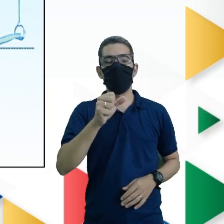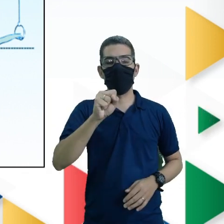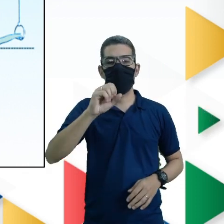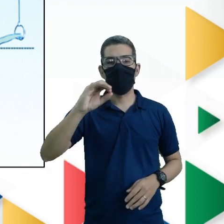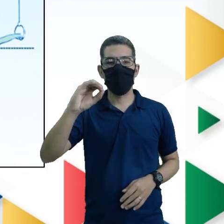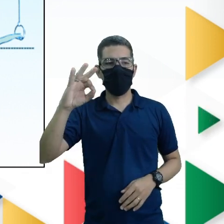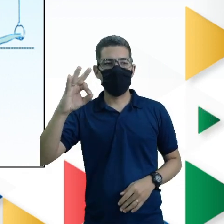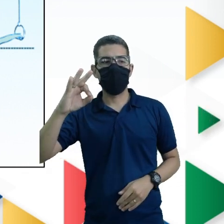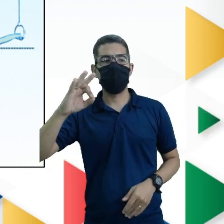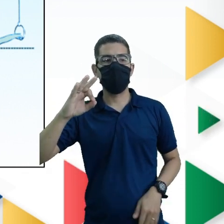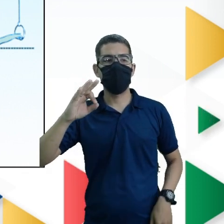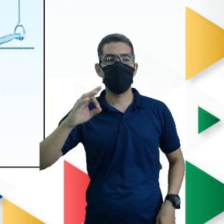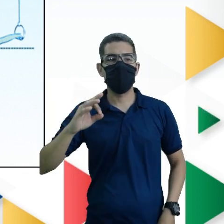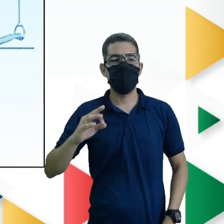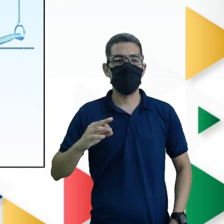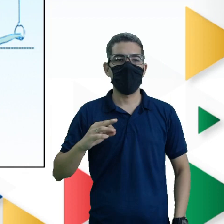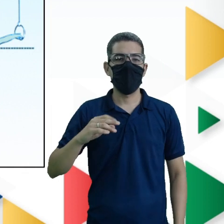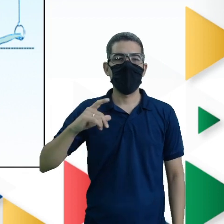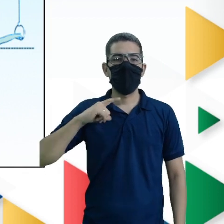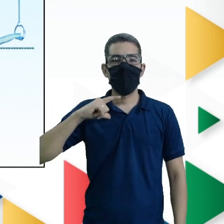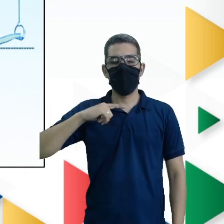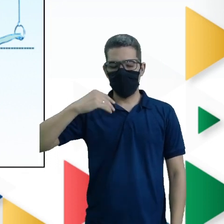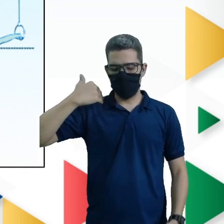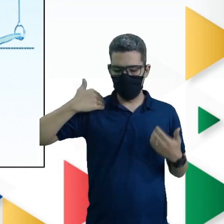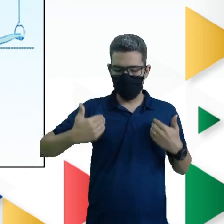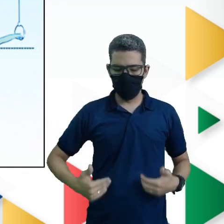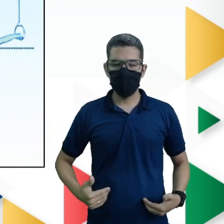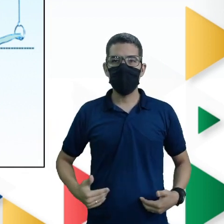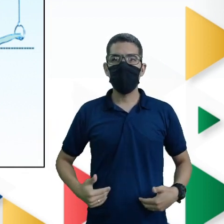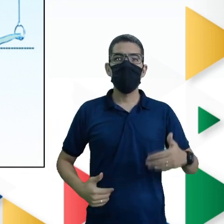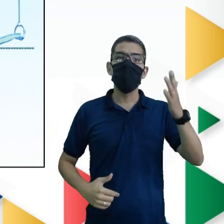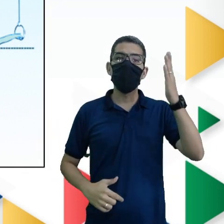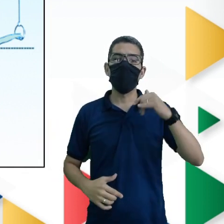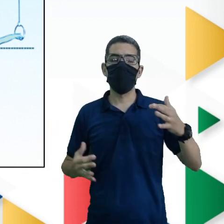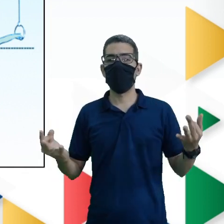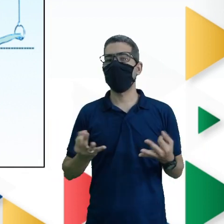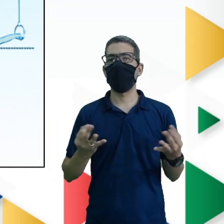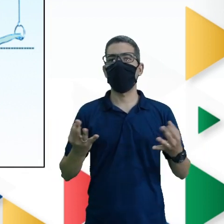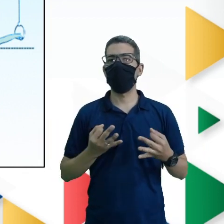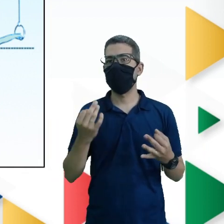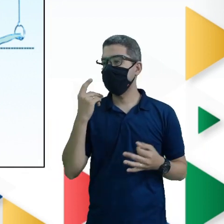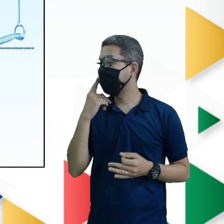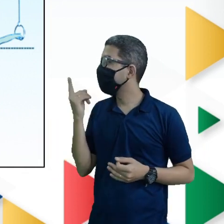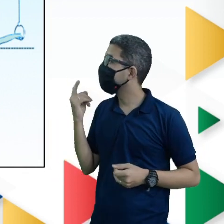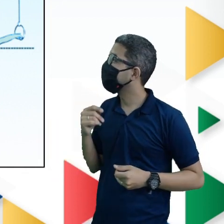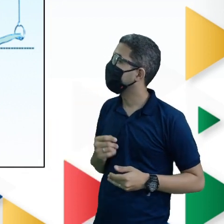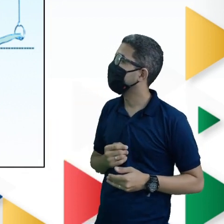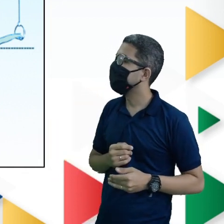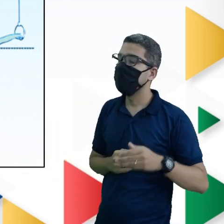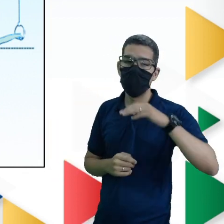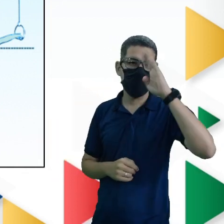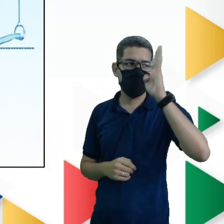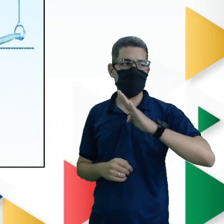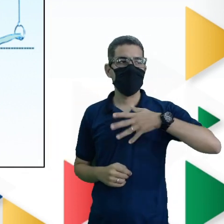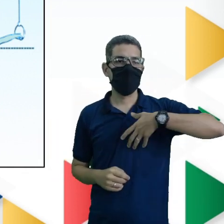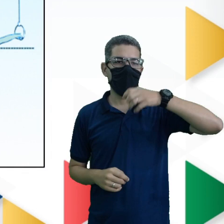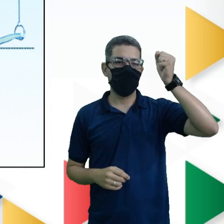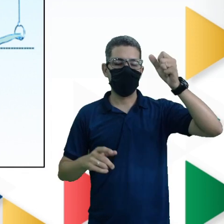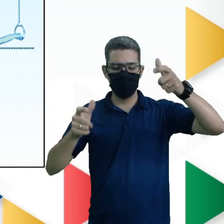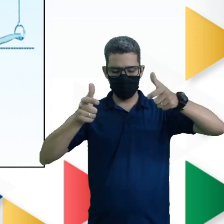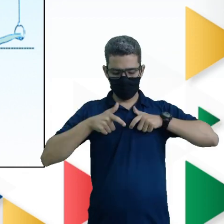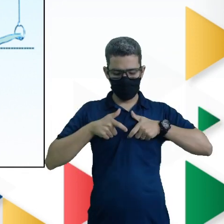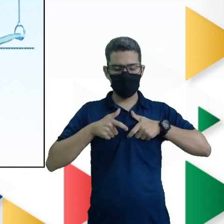graus praticamente, ou 90 graus em relação ao corpo, ele vai estar perfeito. Por isso que o nosso representante ganhou aí a sua